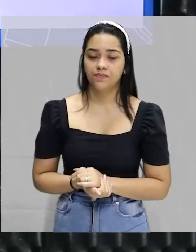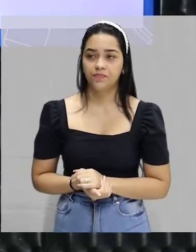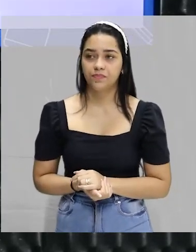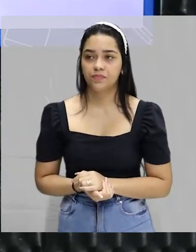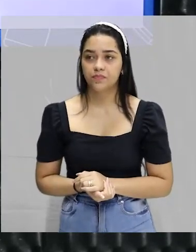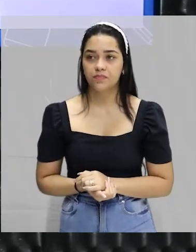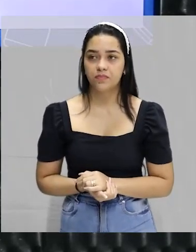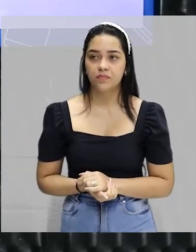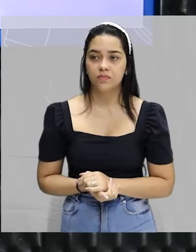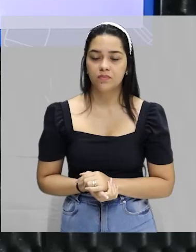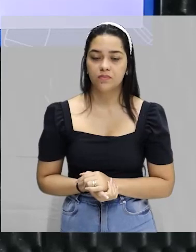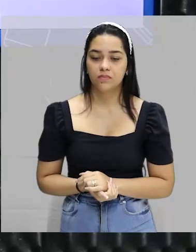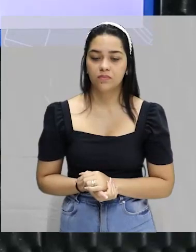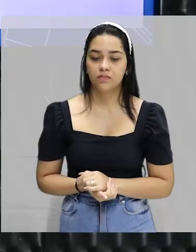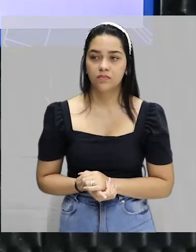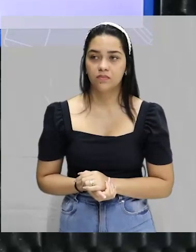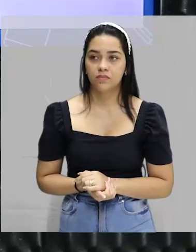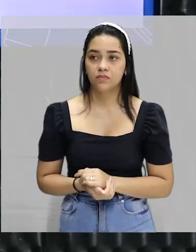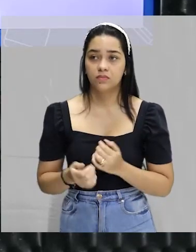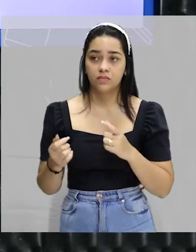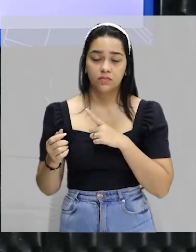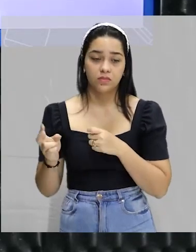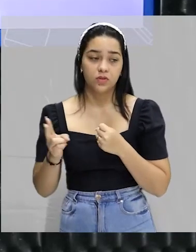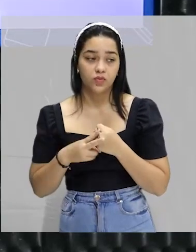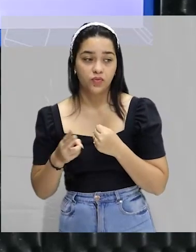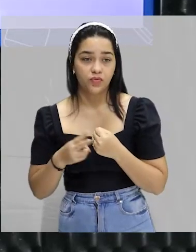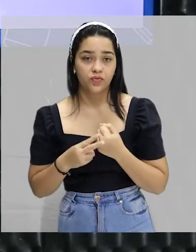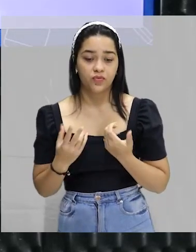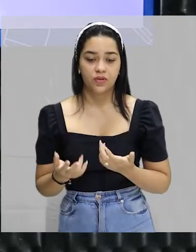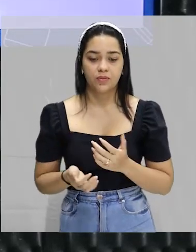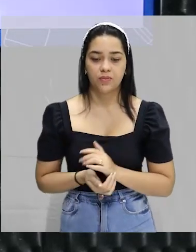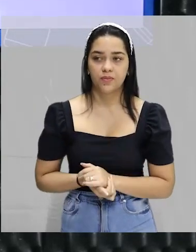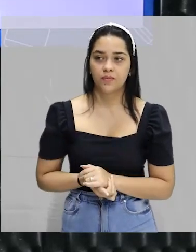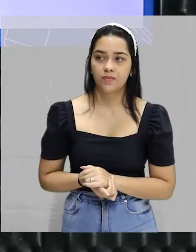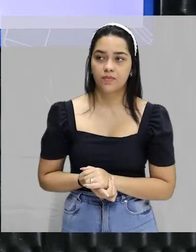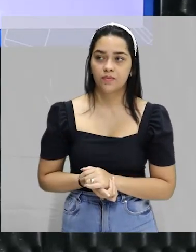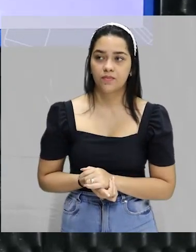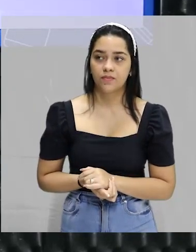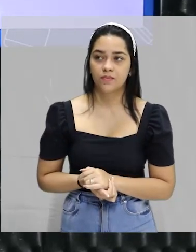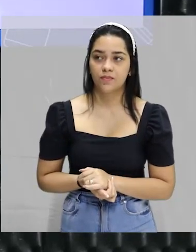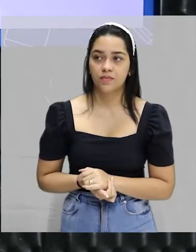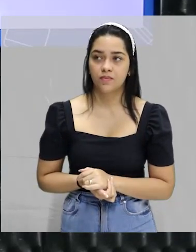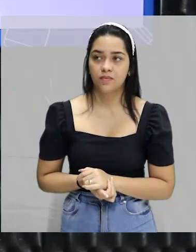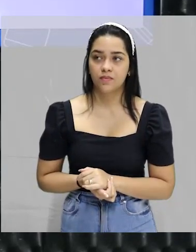gente. Estava cheia de gente. Eu tenho que ter um verbo auxiliar, tá bom?